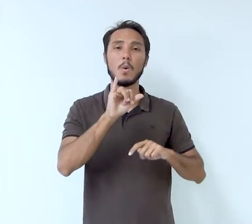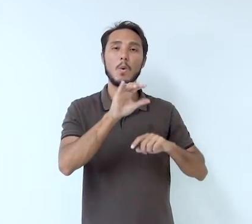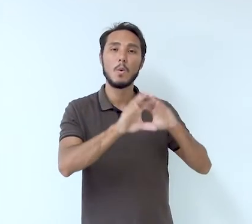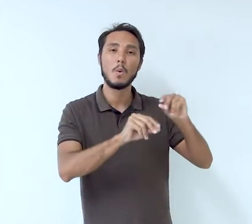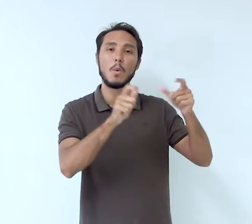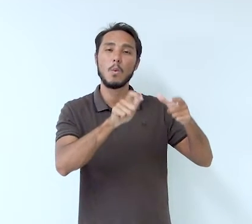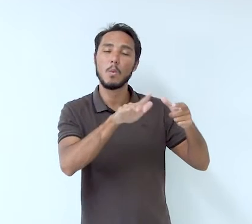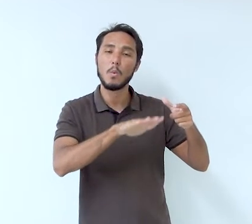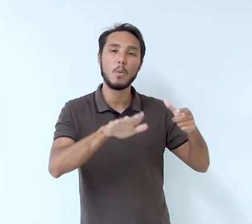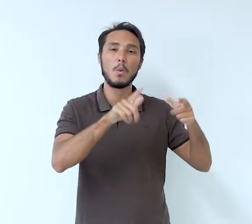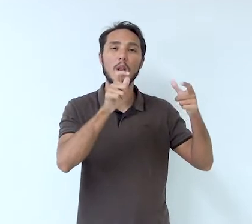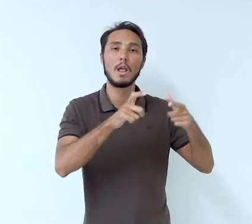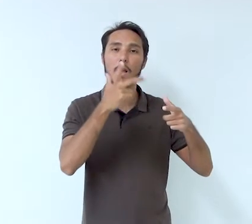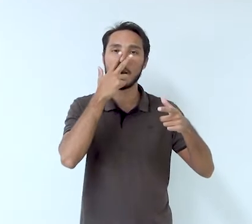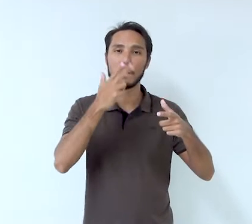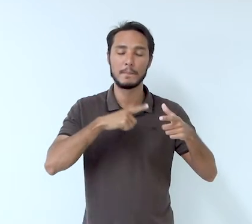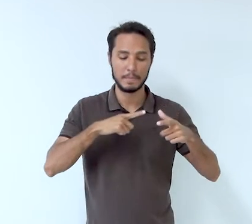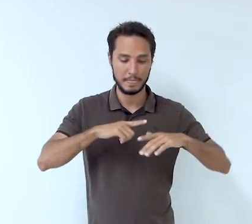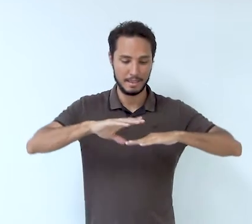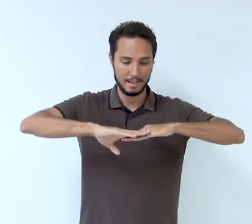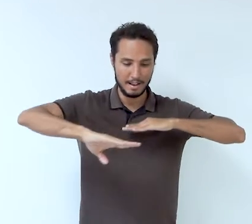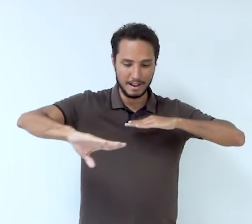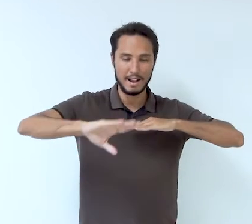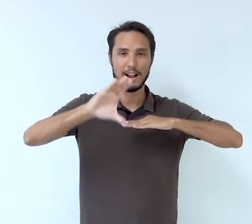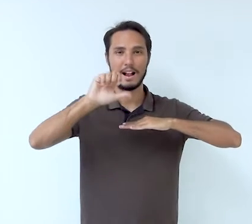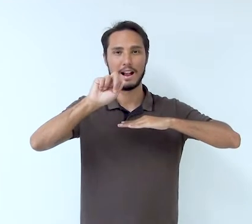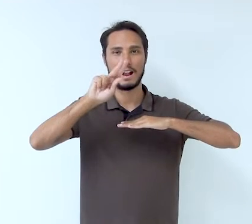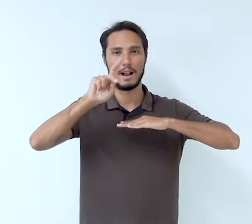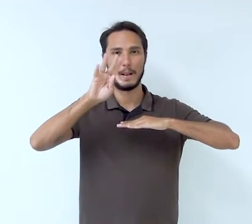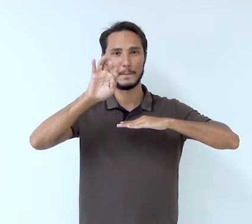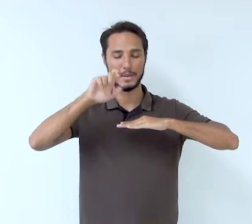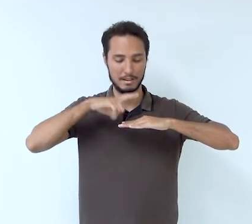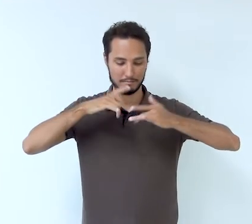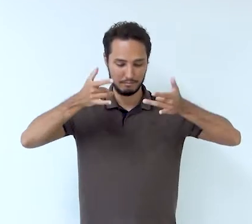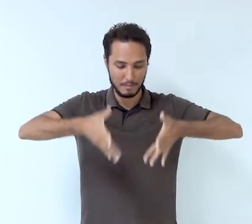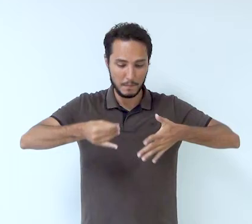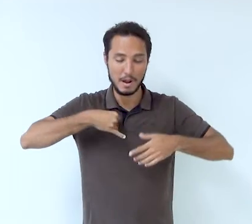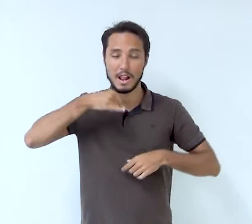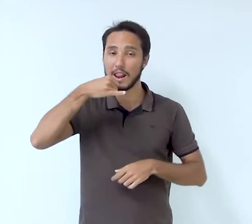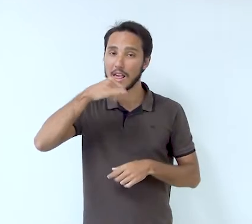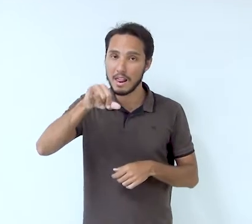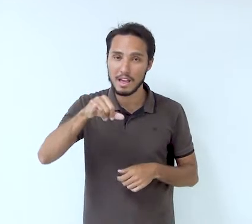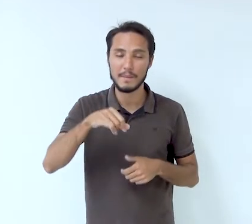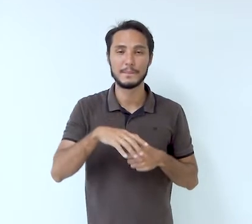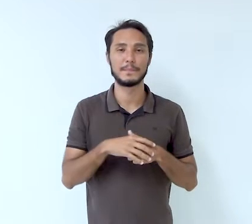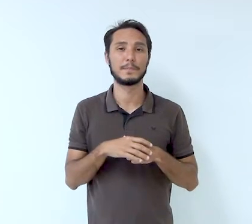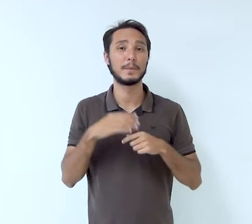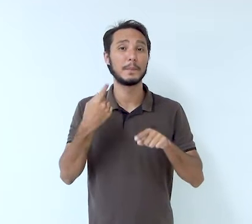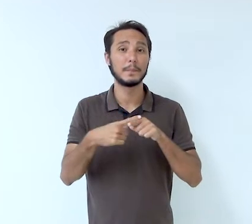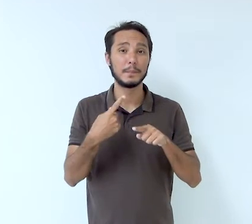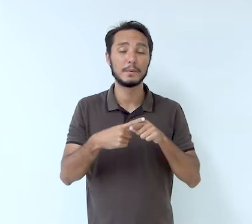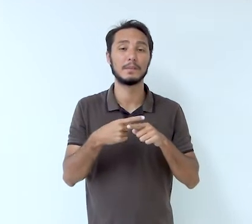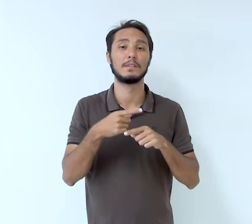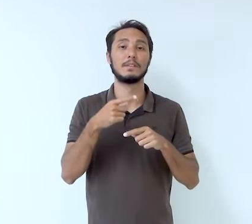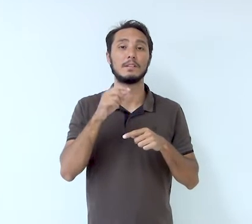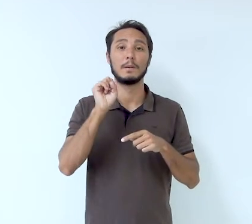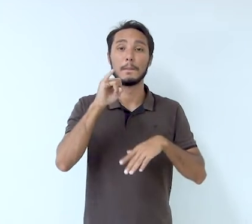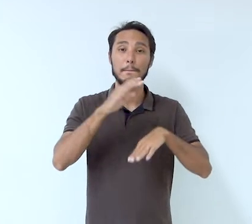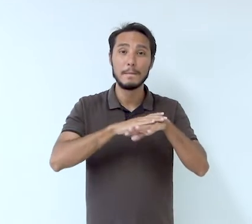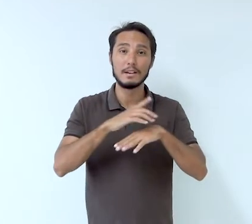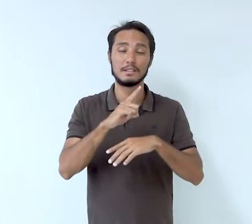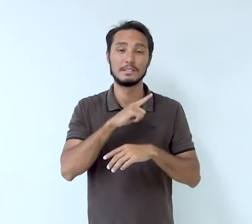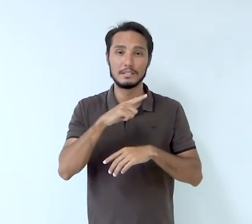manuseio desses computadores em locais com carpete, em locais que acumulam muita eletricidade estática,